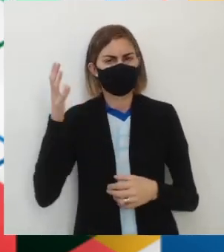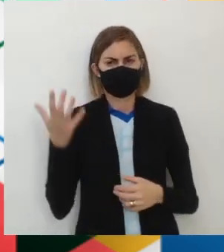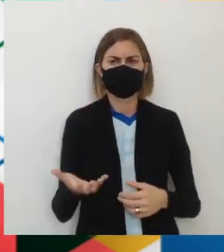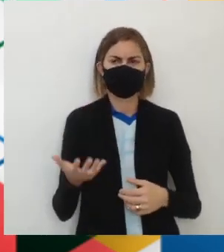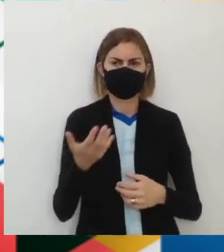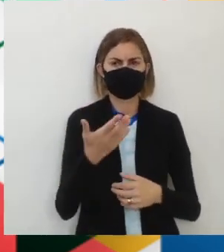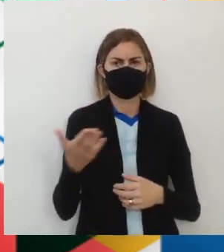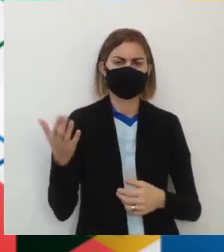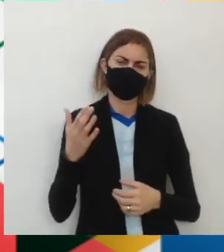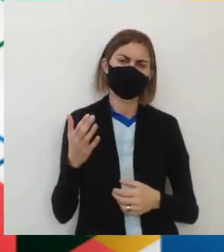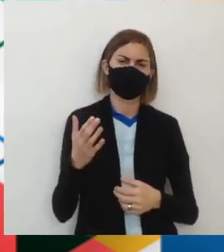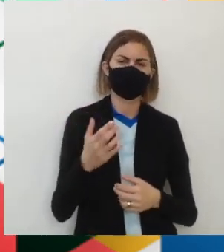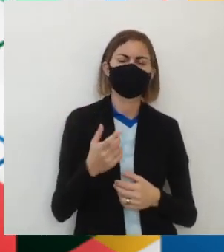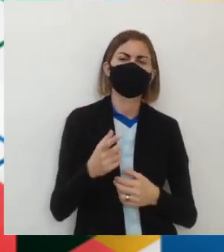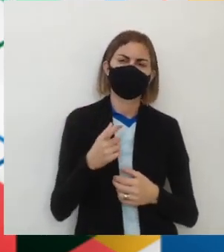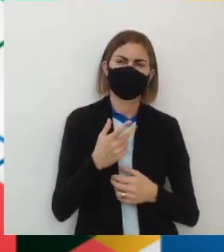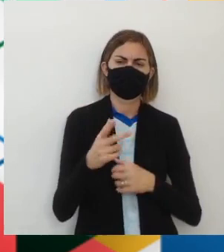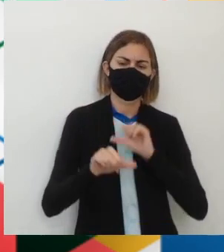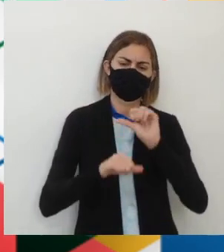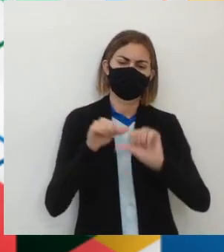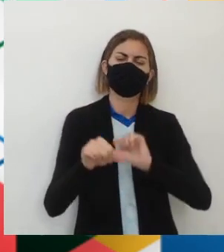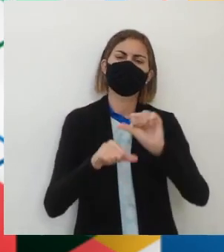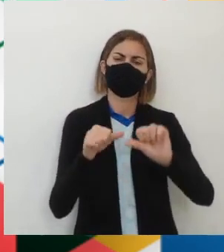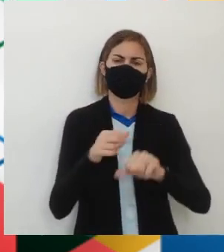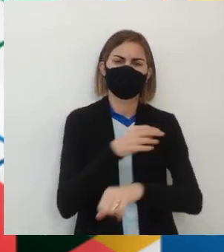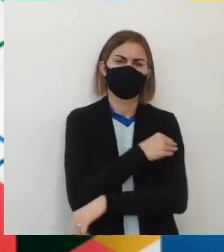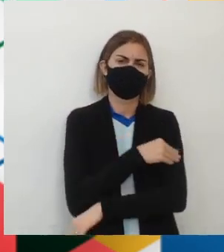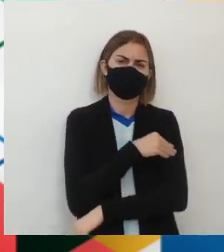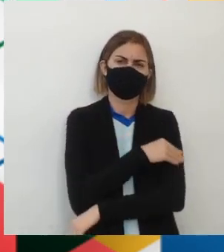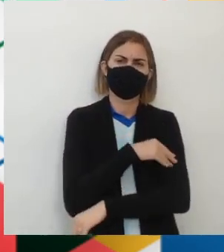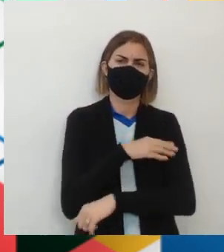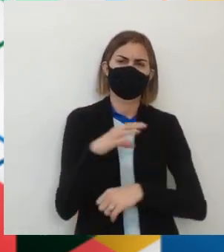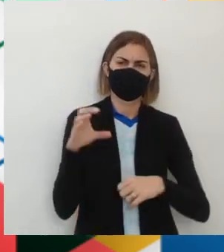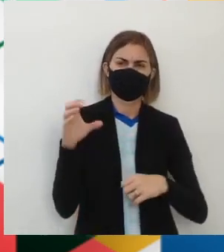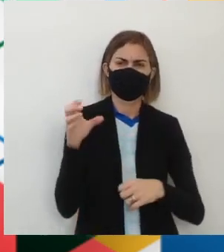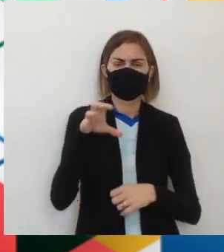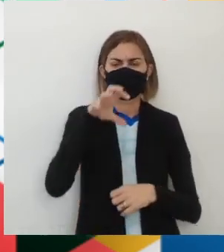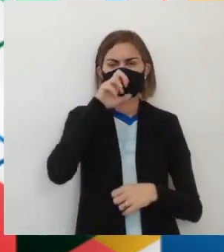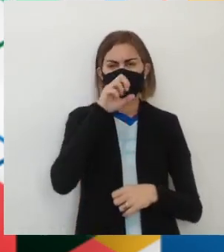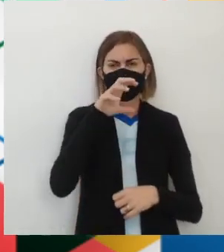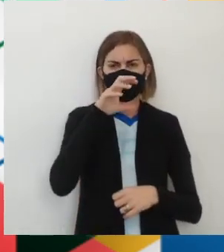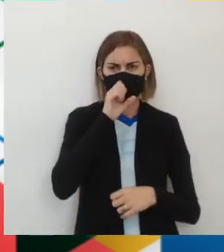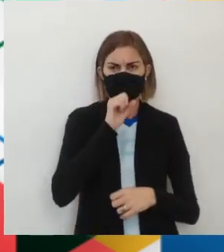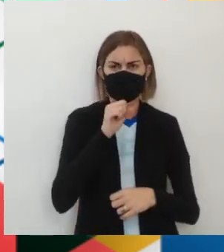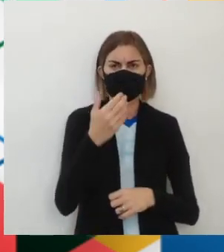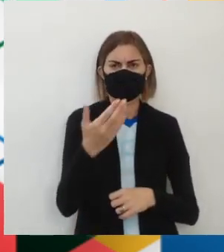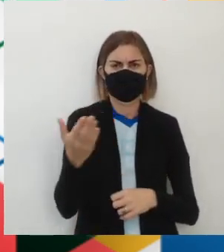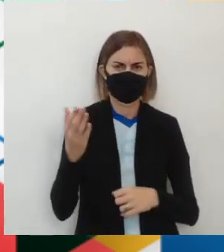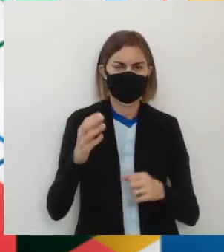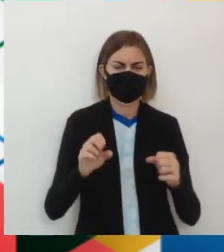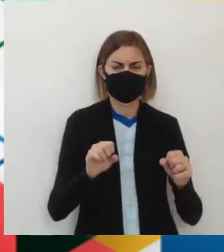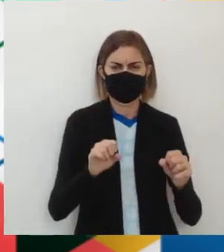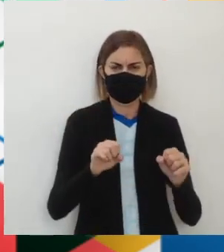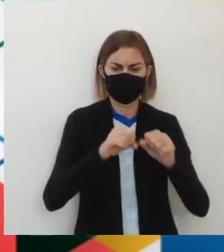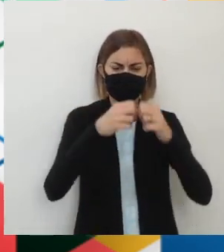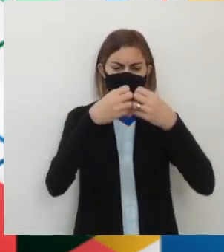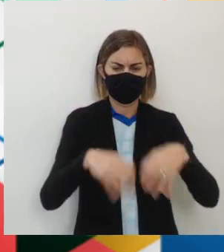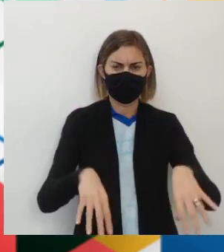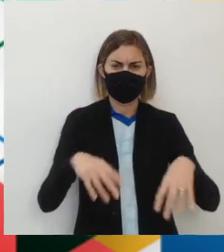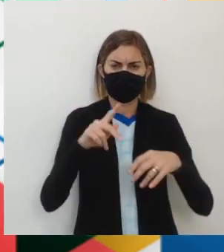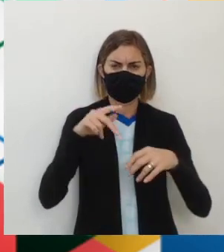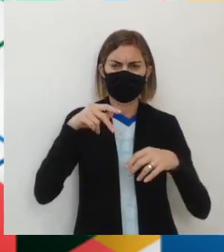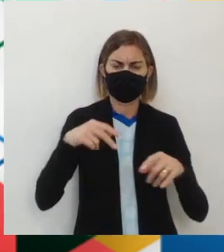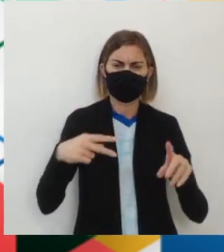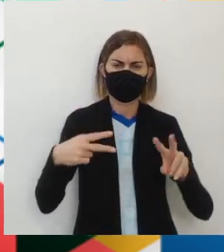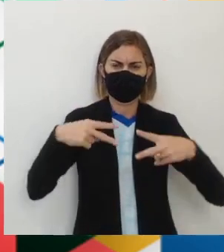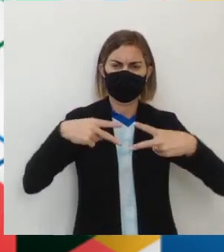essa hidroxilação, essa transformação em álcool? O oxigênio do permanganato, ele quebra a ligação π e